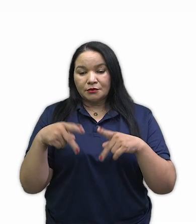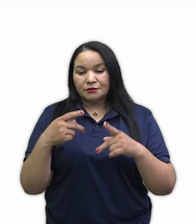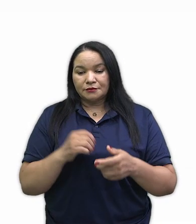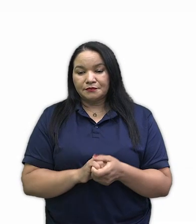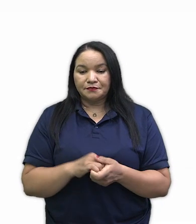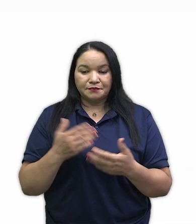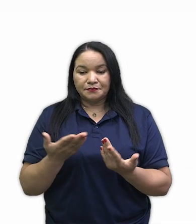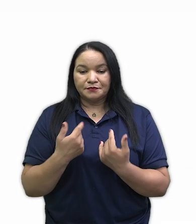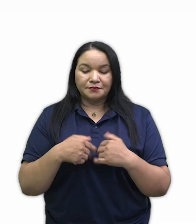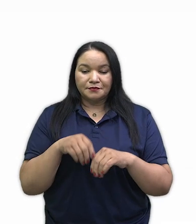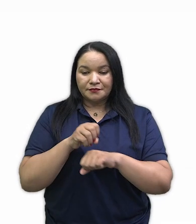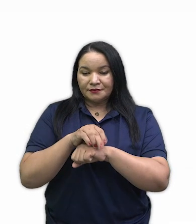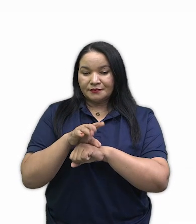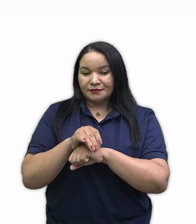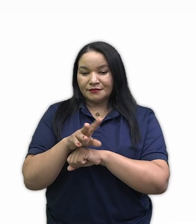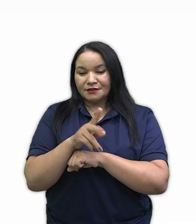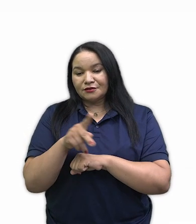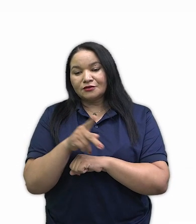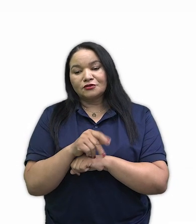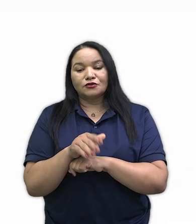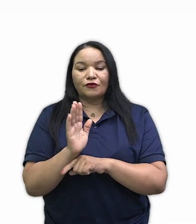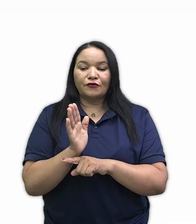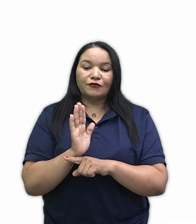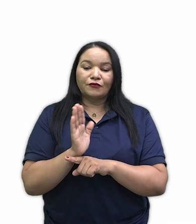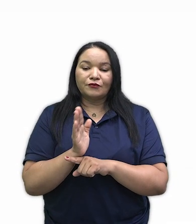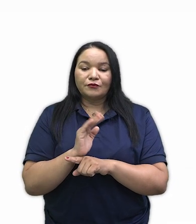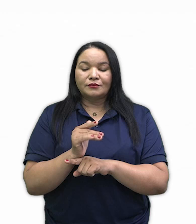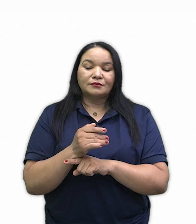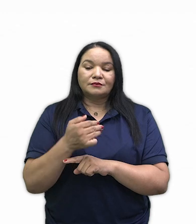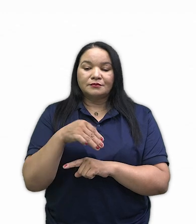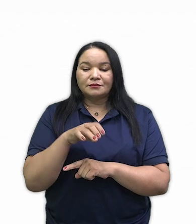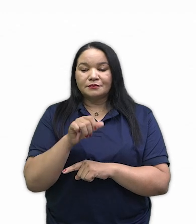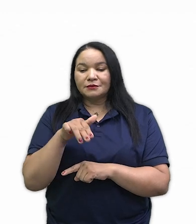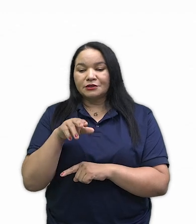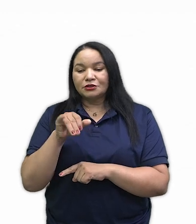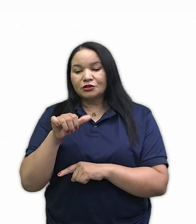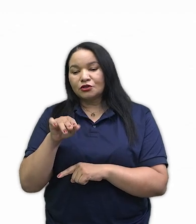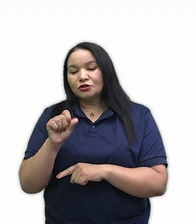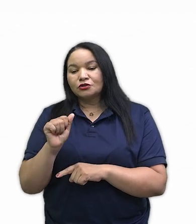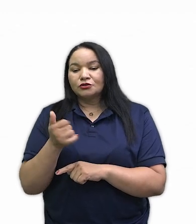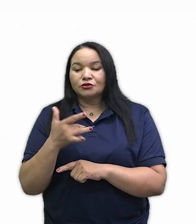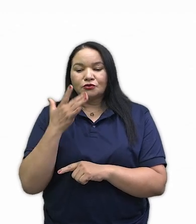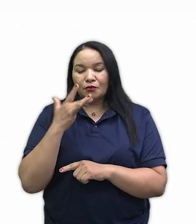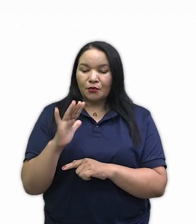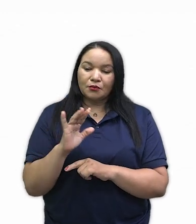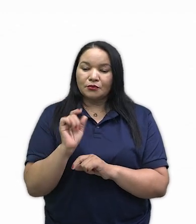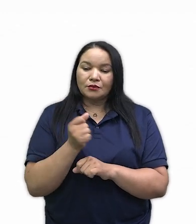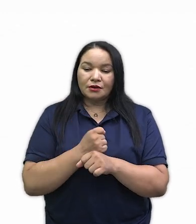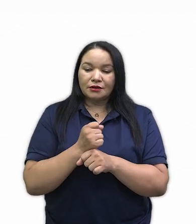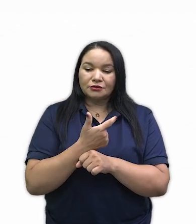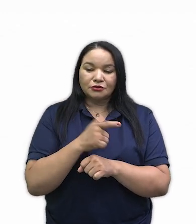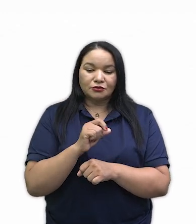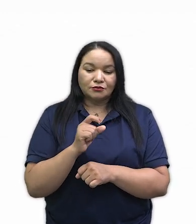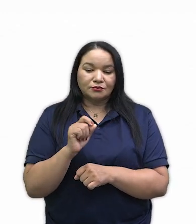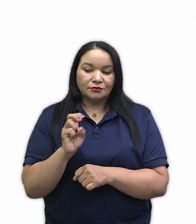seguinte filme, olha aí a dica do professor. O filme Menina de Ouro, do ano de 2005. Atualmente